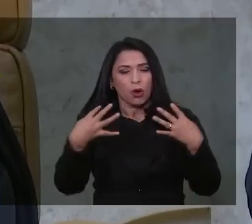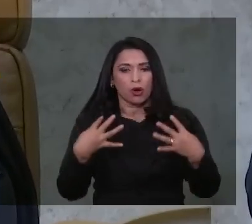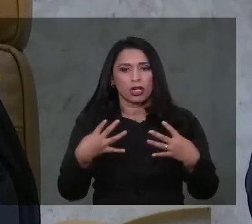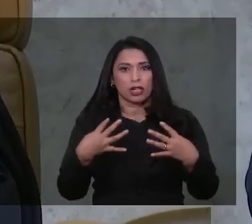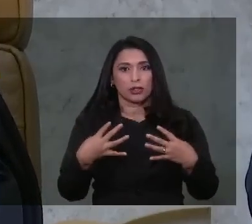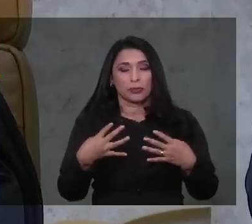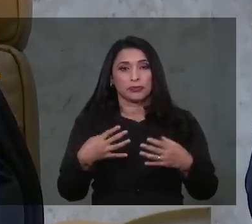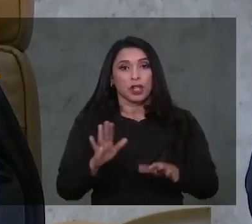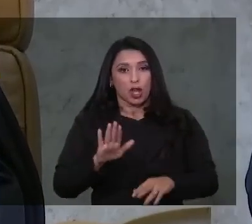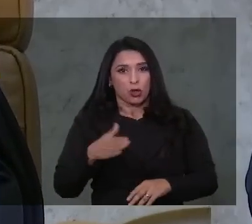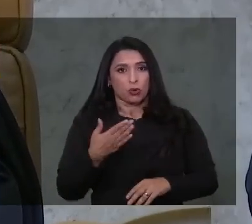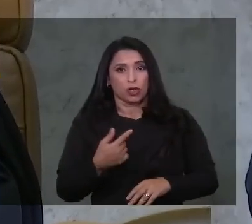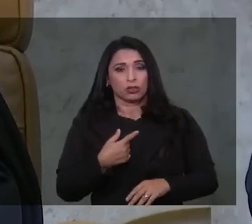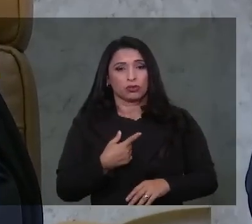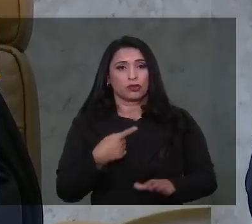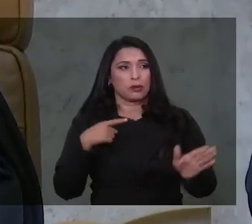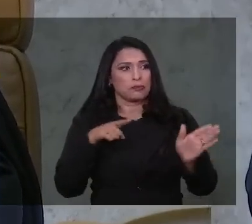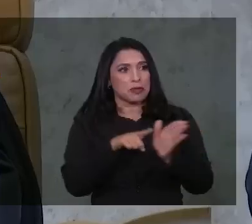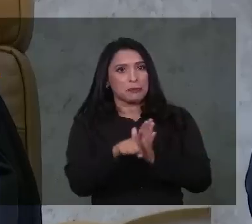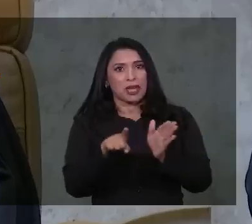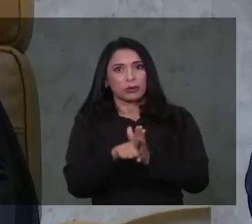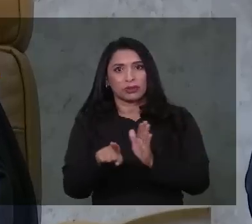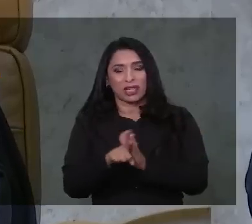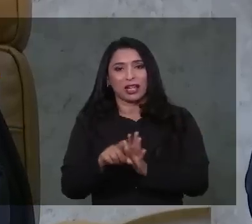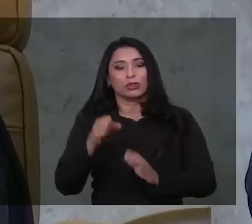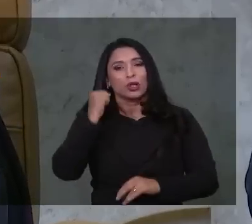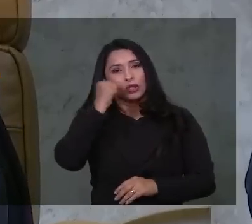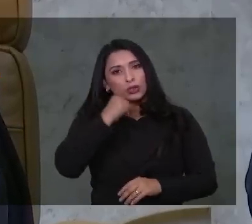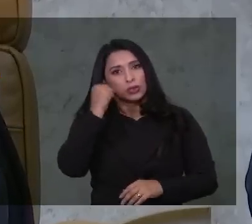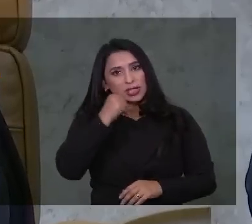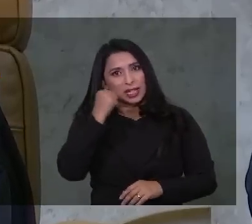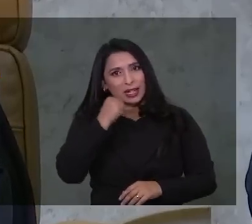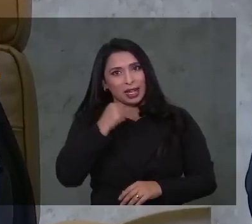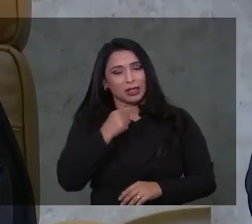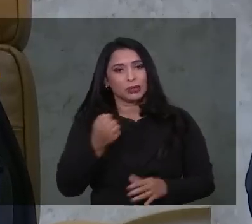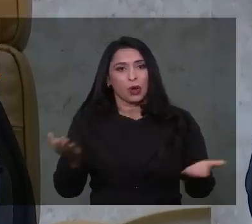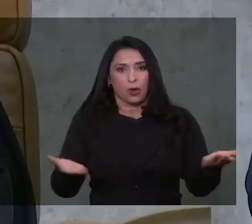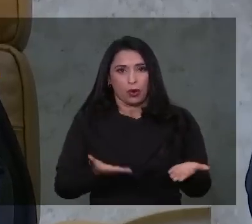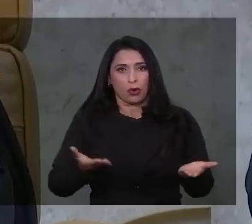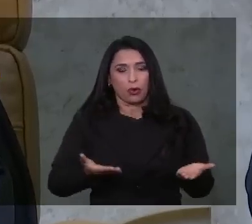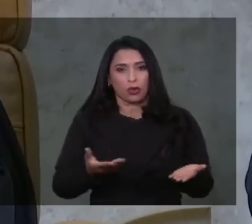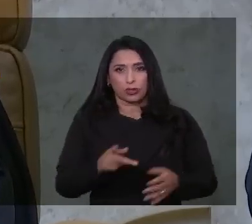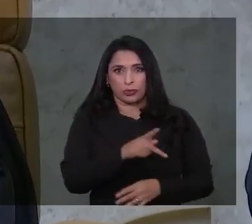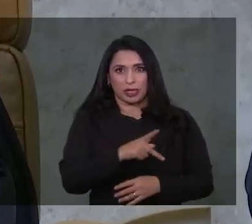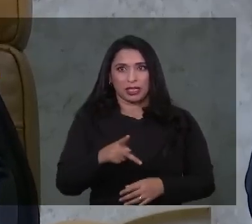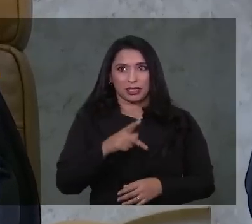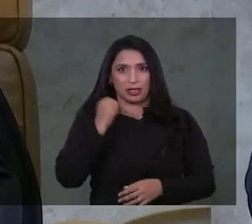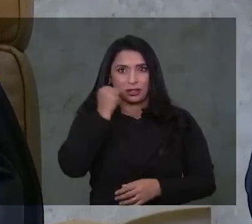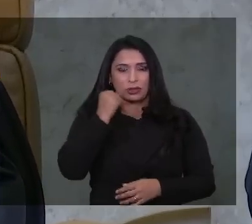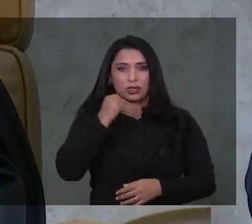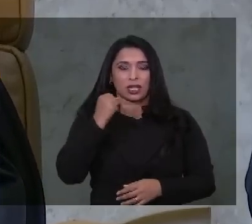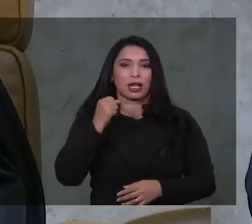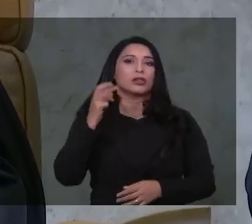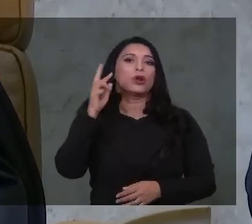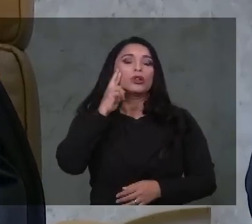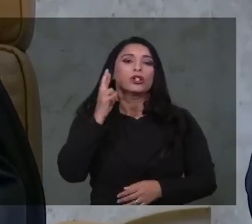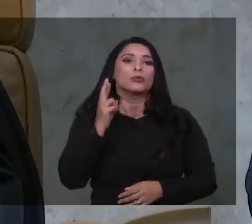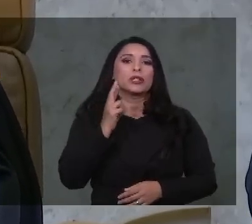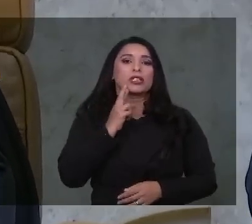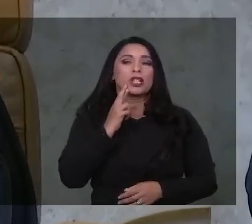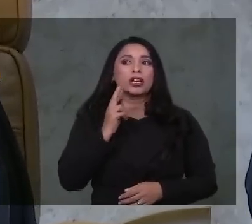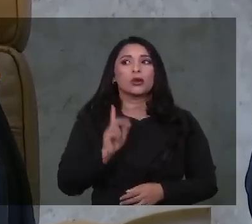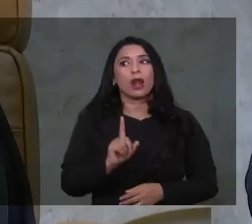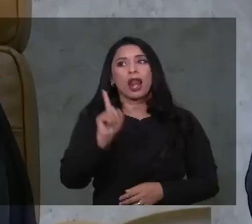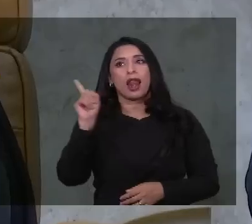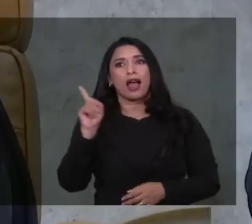Senado Federal, aqui hoje representado por seu presidente, Rodrigo Pacheco, eu me vali de uma parábola com a qual gostaria